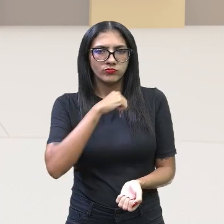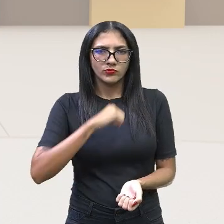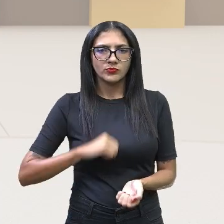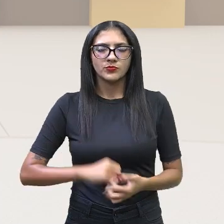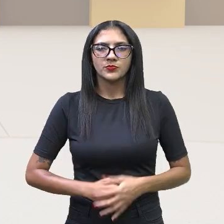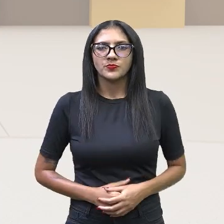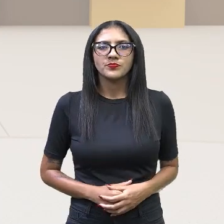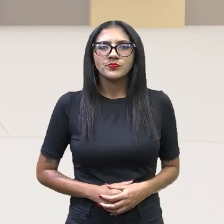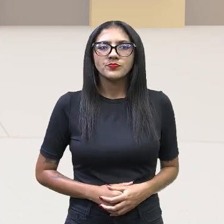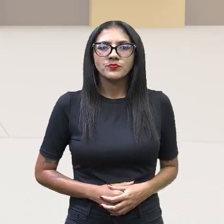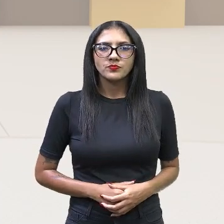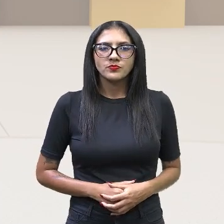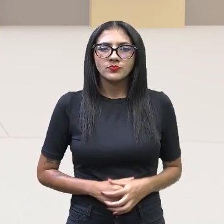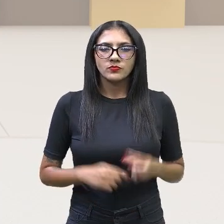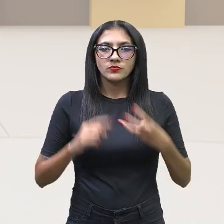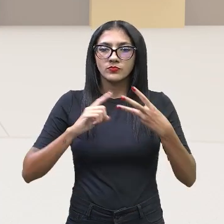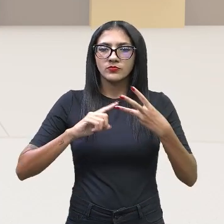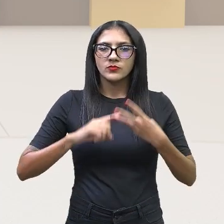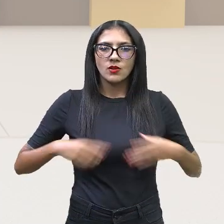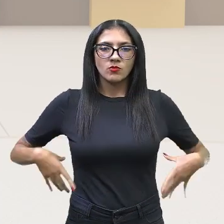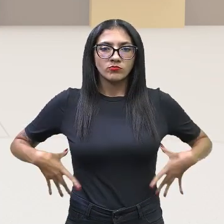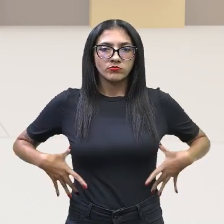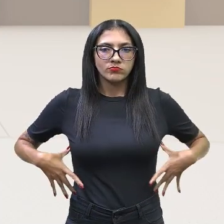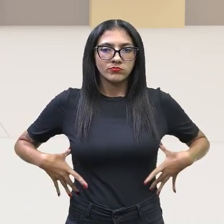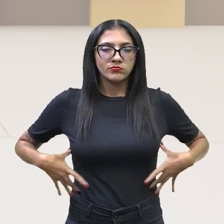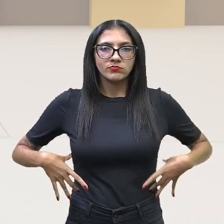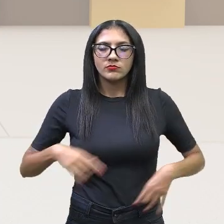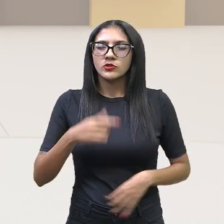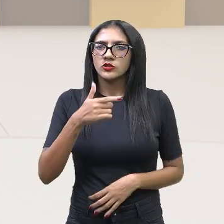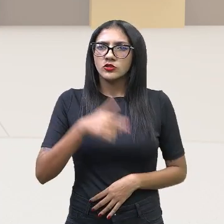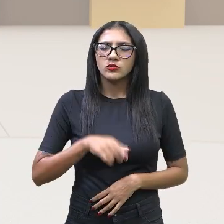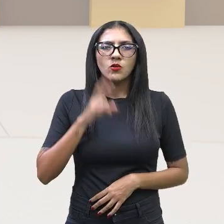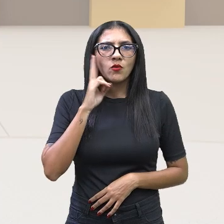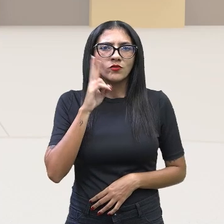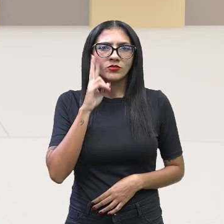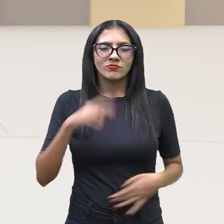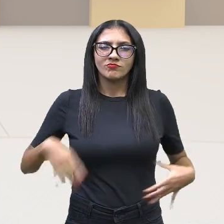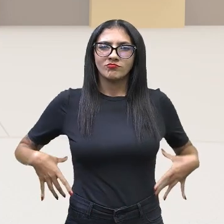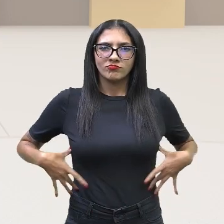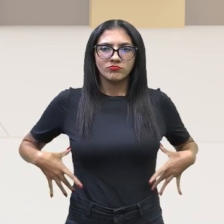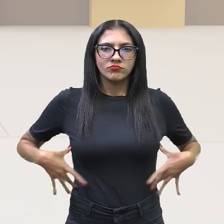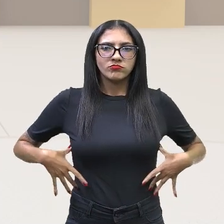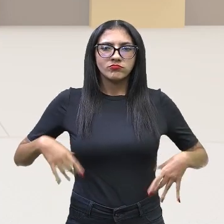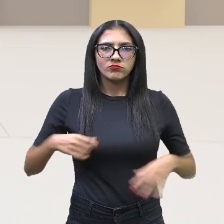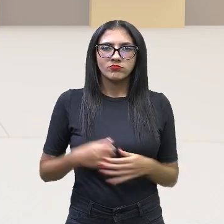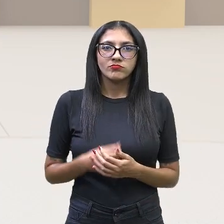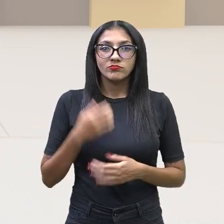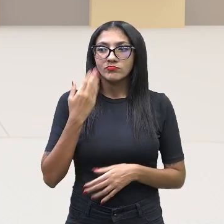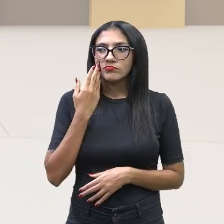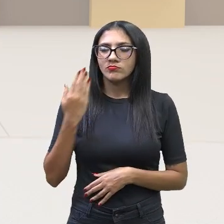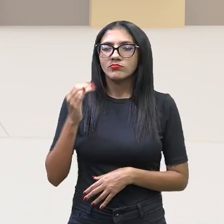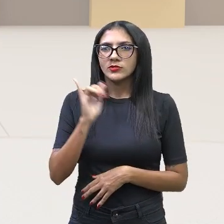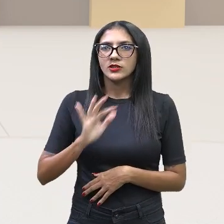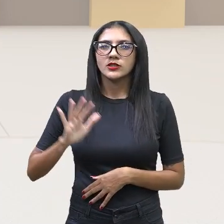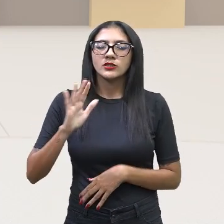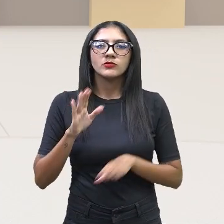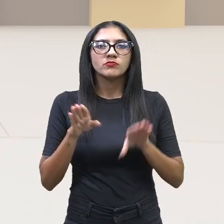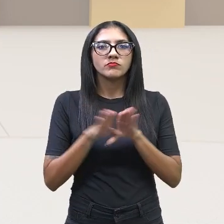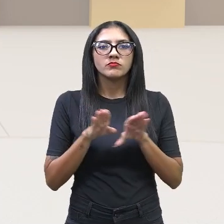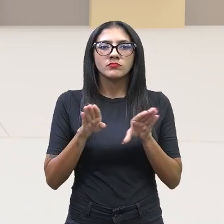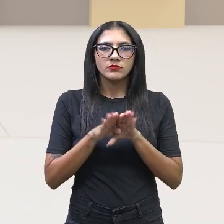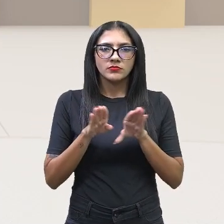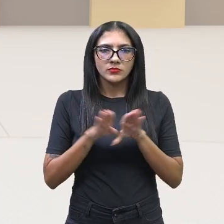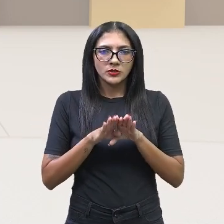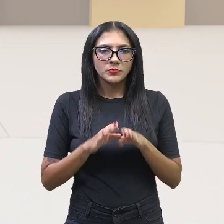corpo. O sistema respiratório, voltando mais uma vez, os pulmões. Tem a ver com a nossa, desde